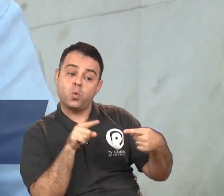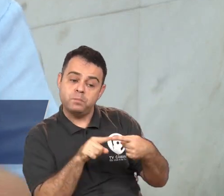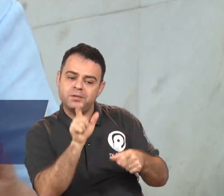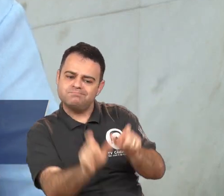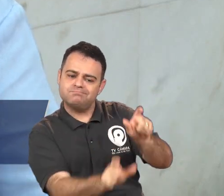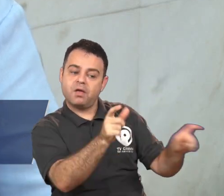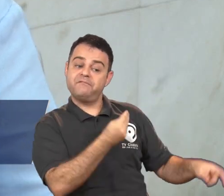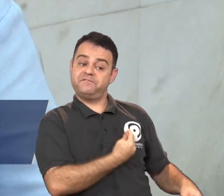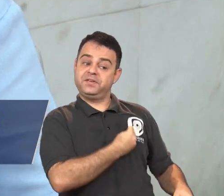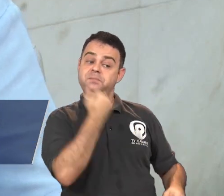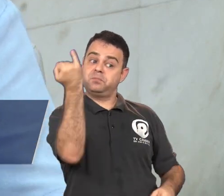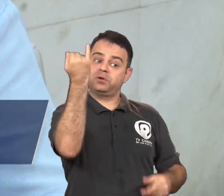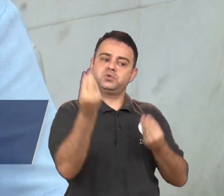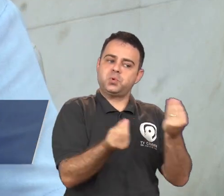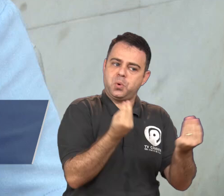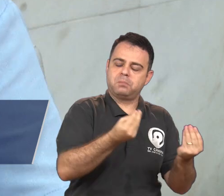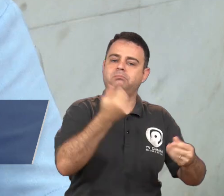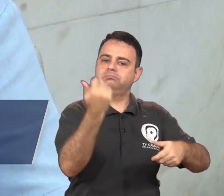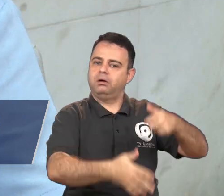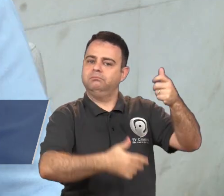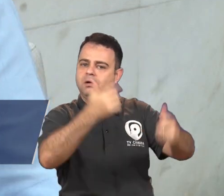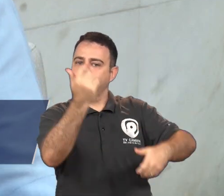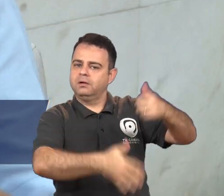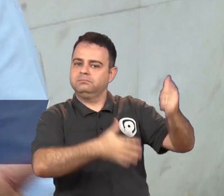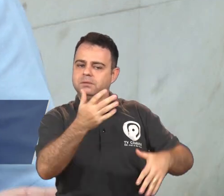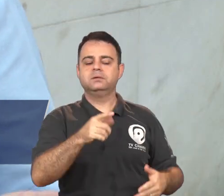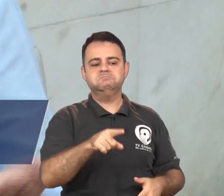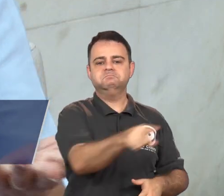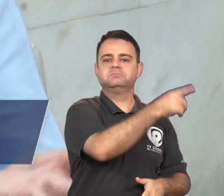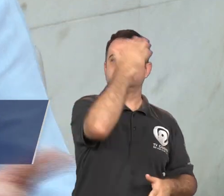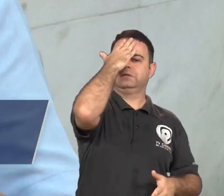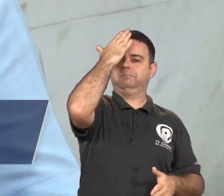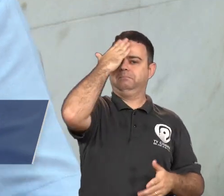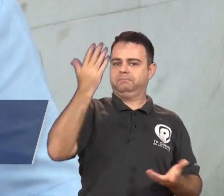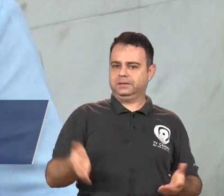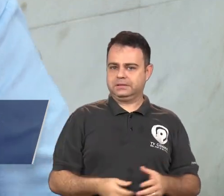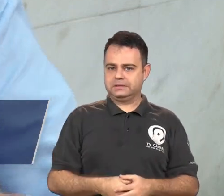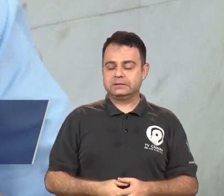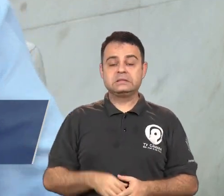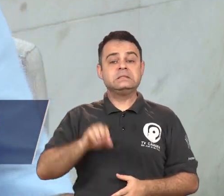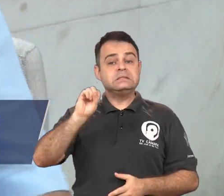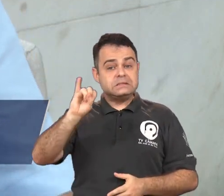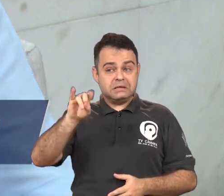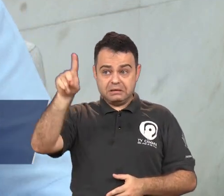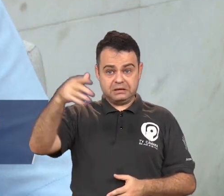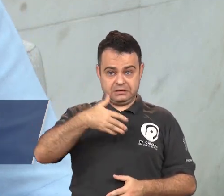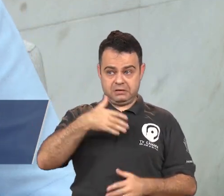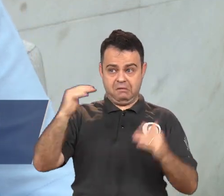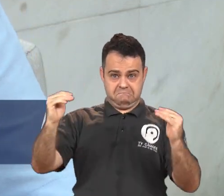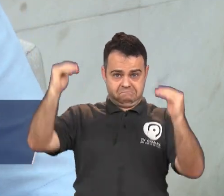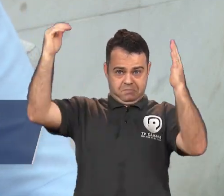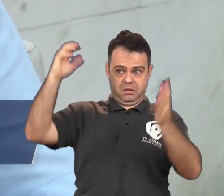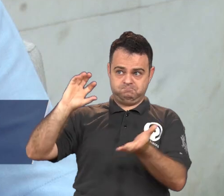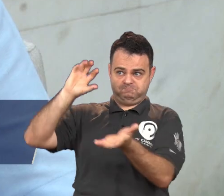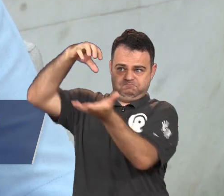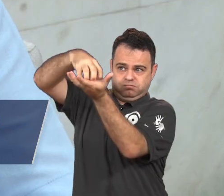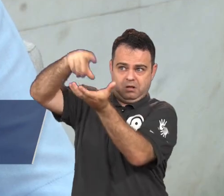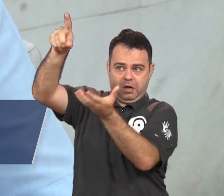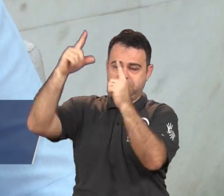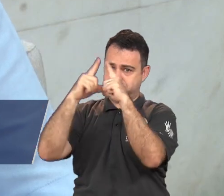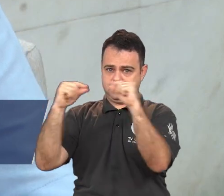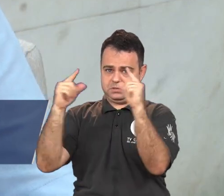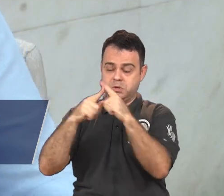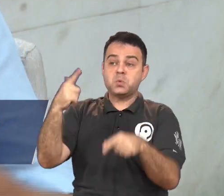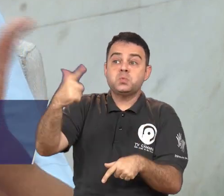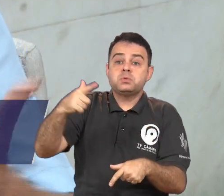o trabalho não é só aqui na base, você vê, tem um trabalho muito forte. Se a gente não tiver uma confederação e representação em Brasília,